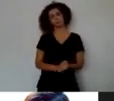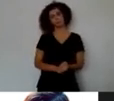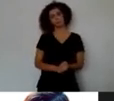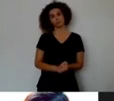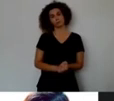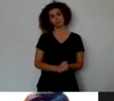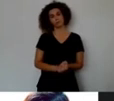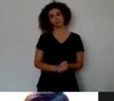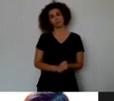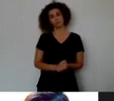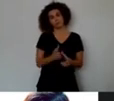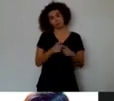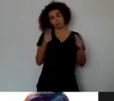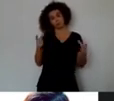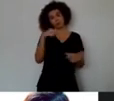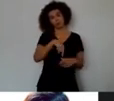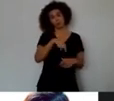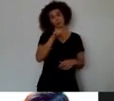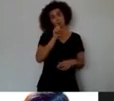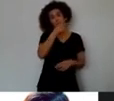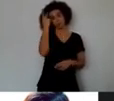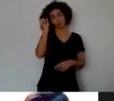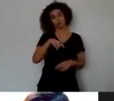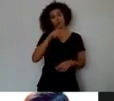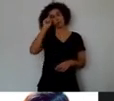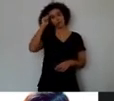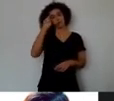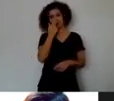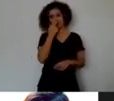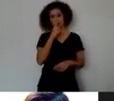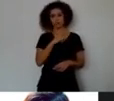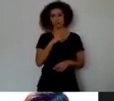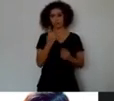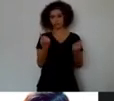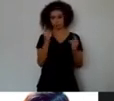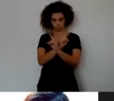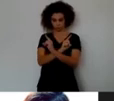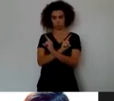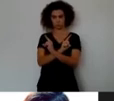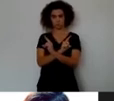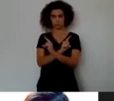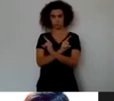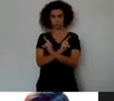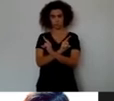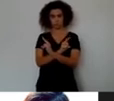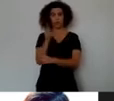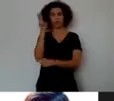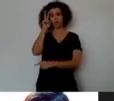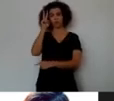na comunidade são negras. Ou seja, houve essa inversão. Essa inversão, ela é histórica.